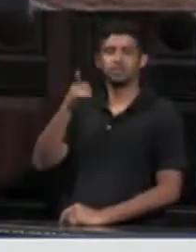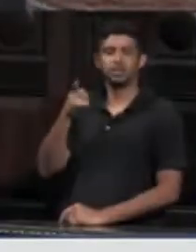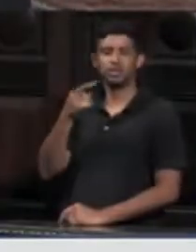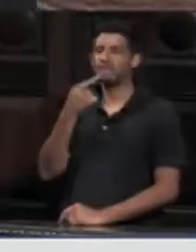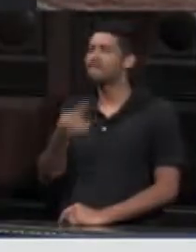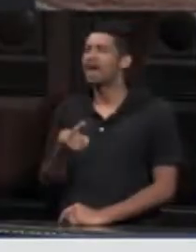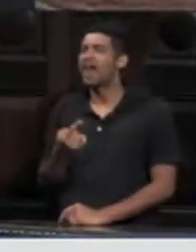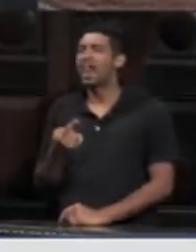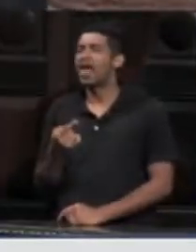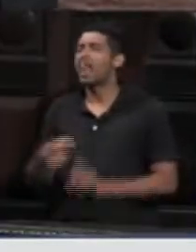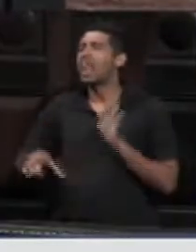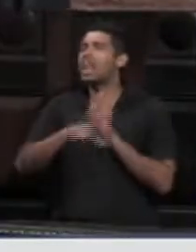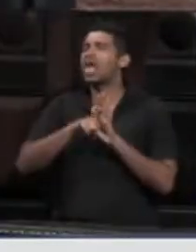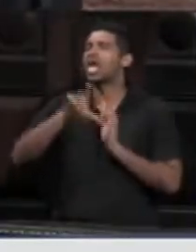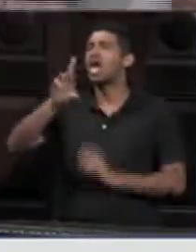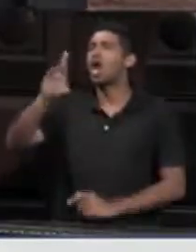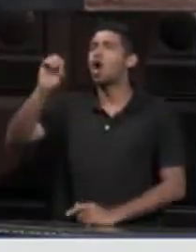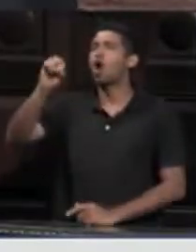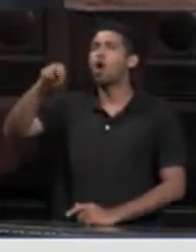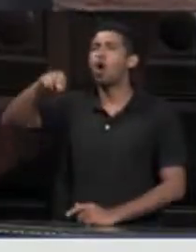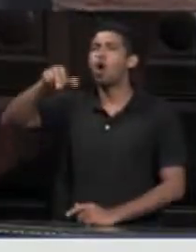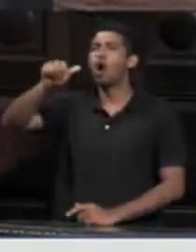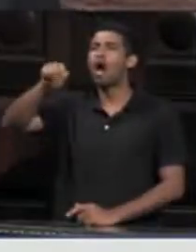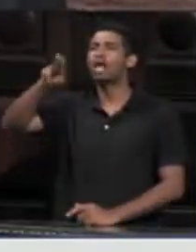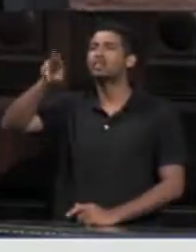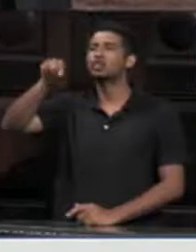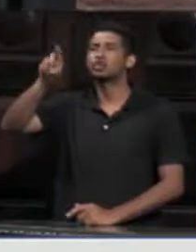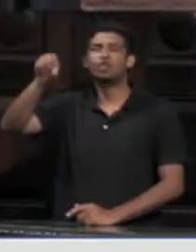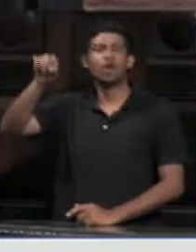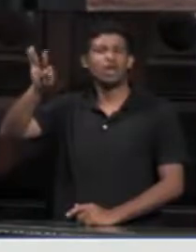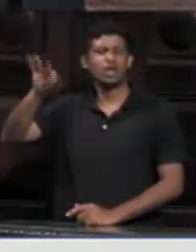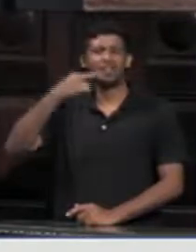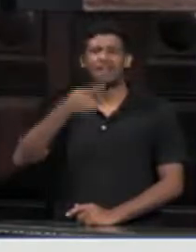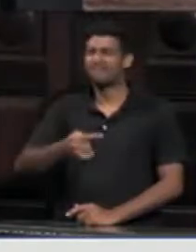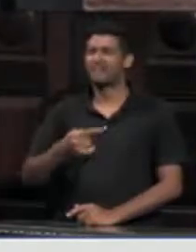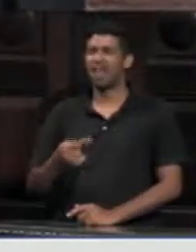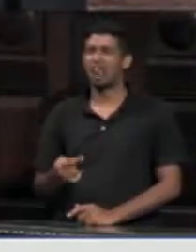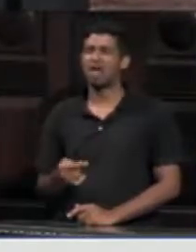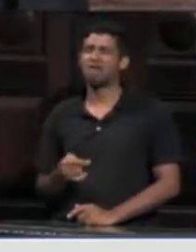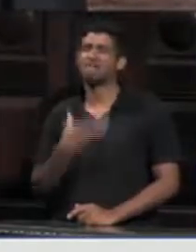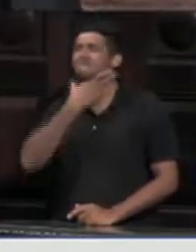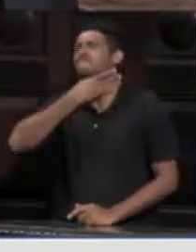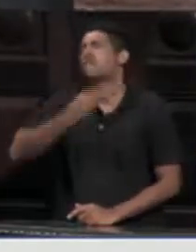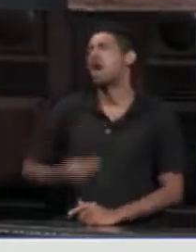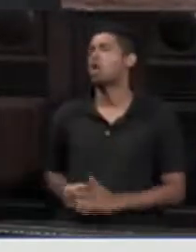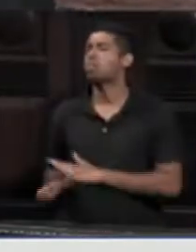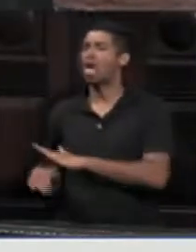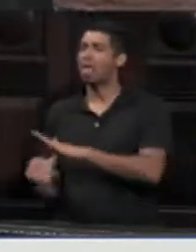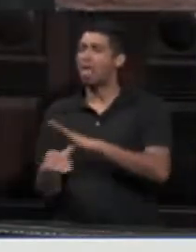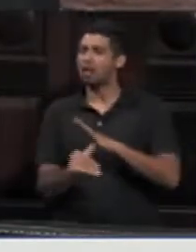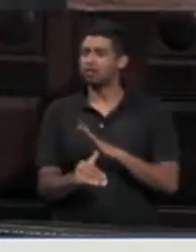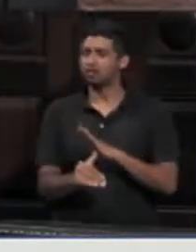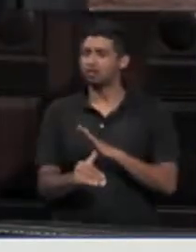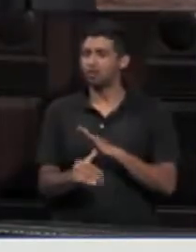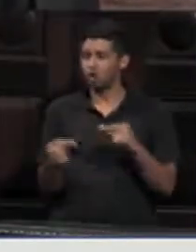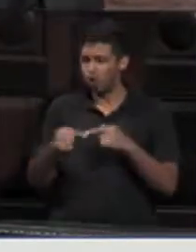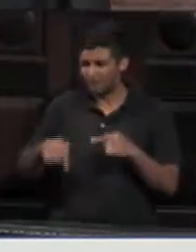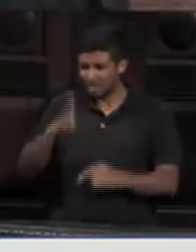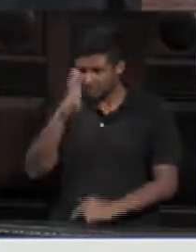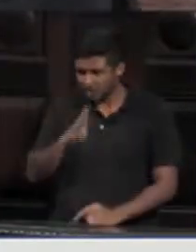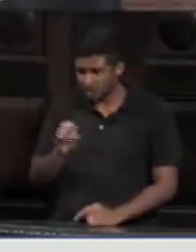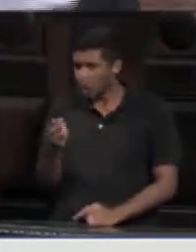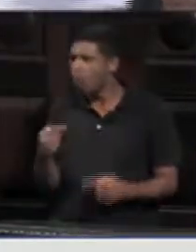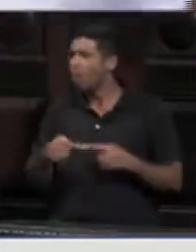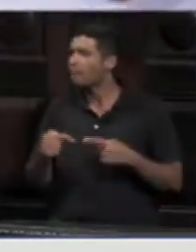Rouanet é para fraudar e é ruim, é um discurso que não serve ao Brasil, que não serve à cultura. Por